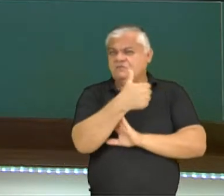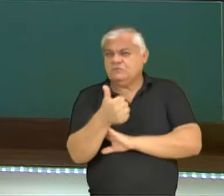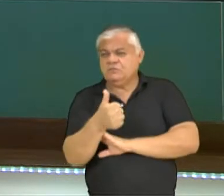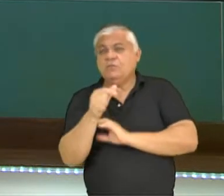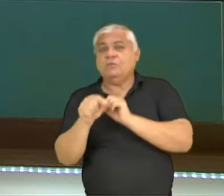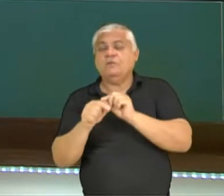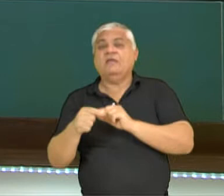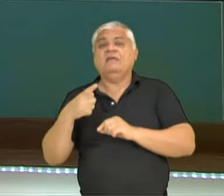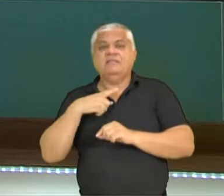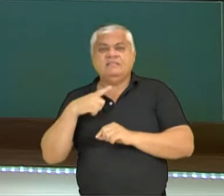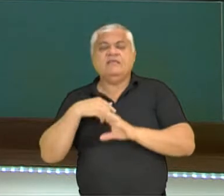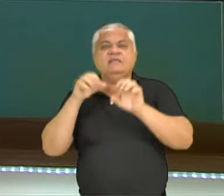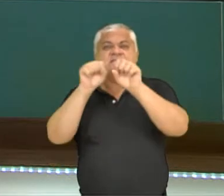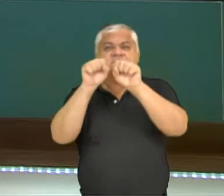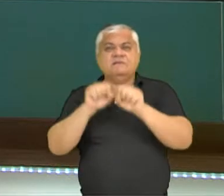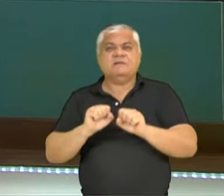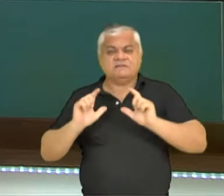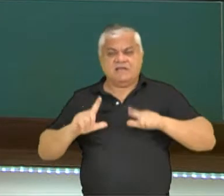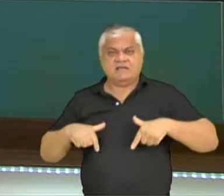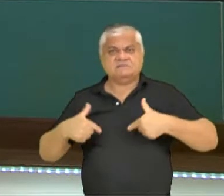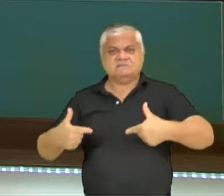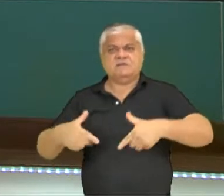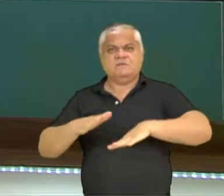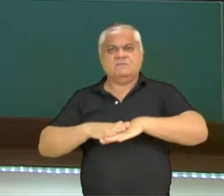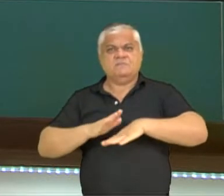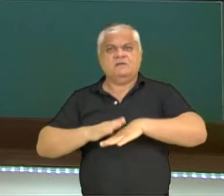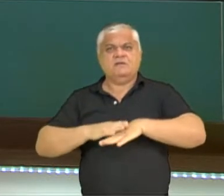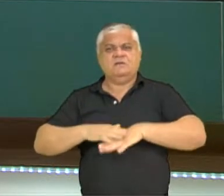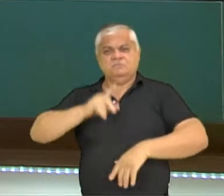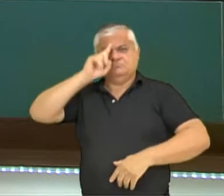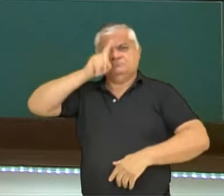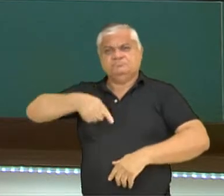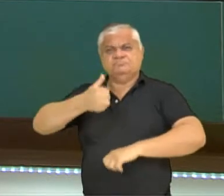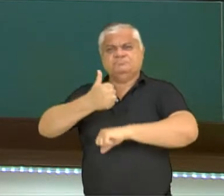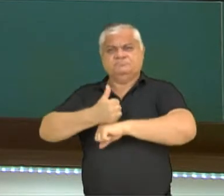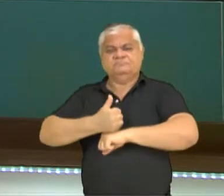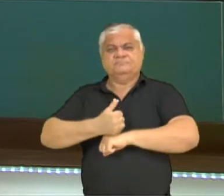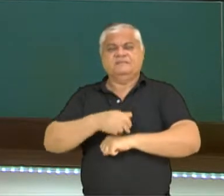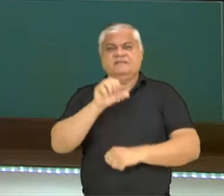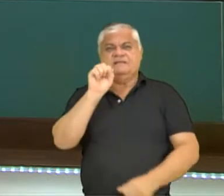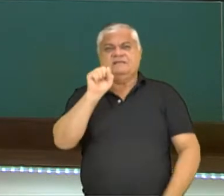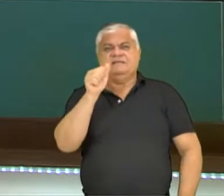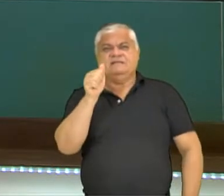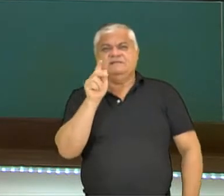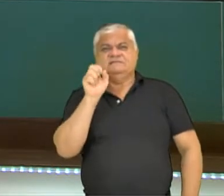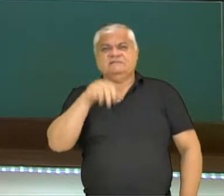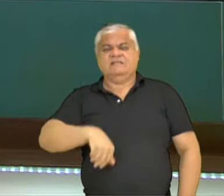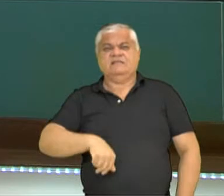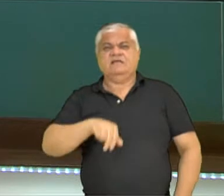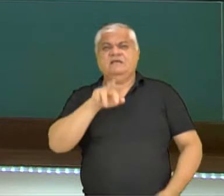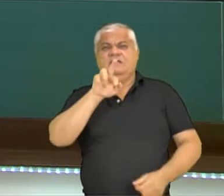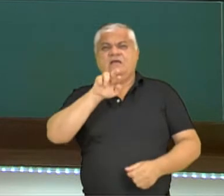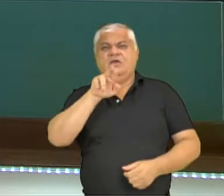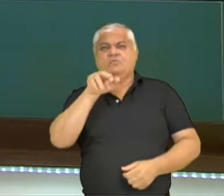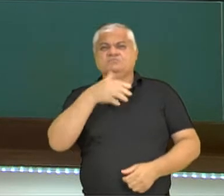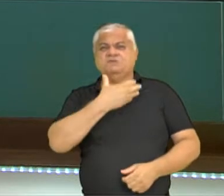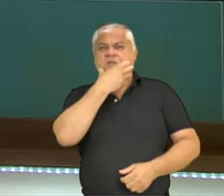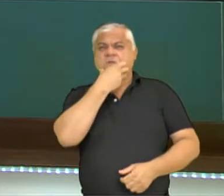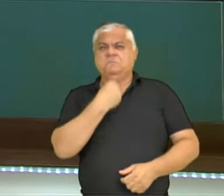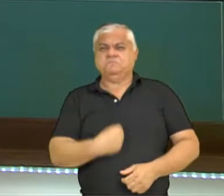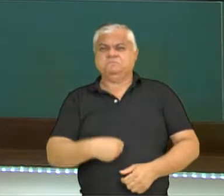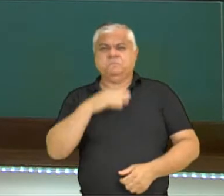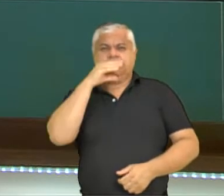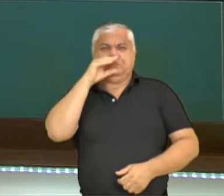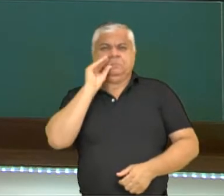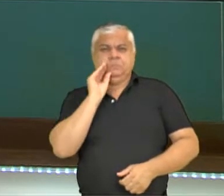ter a sistemática ação de um então ditador, presidente chamado Saddam Hussein. Nele, nós vamos ter inicialmente